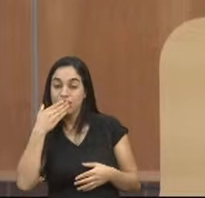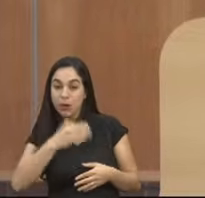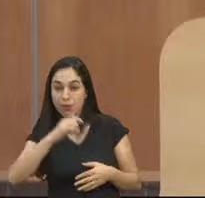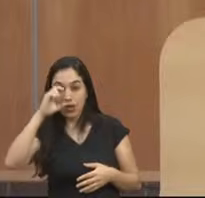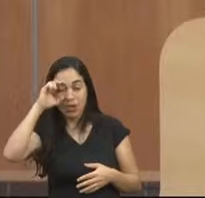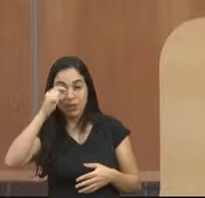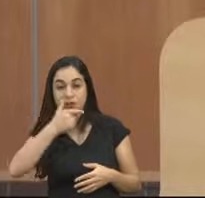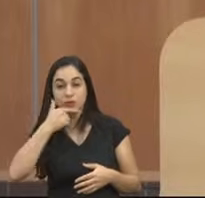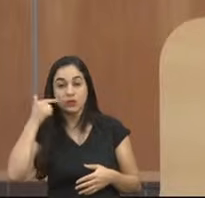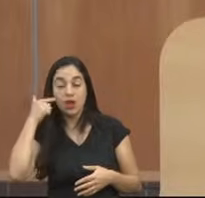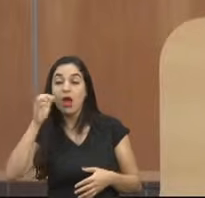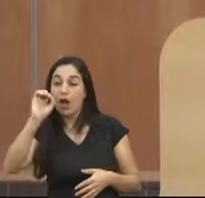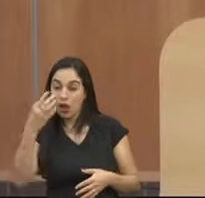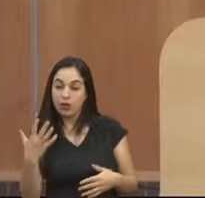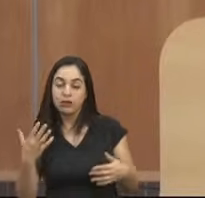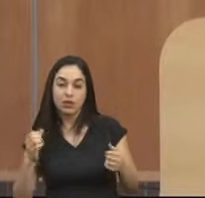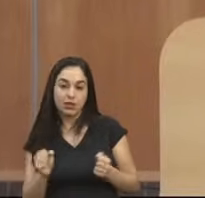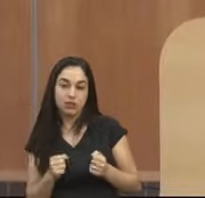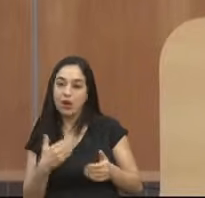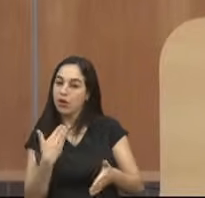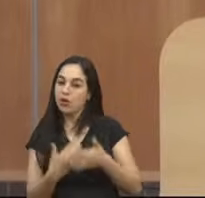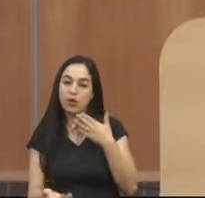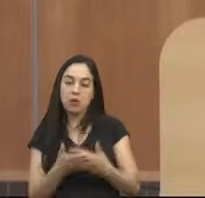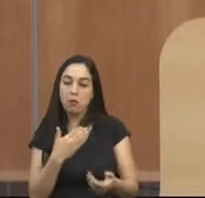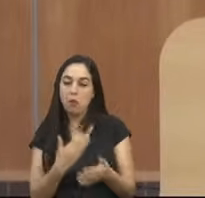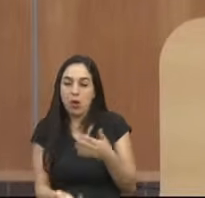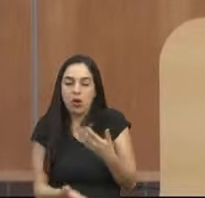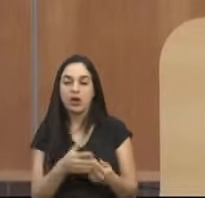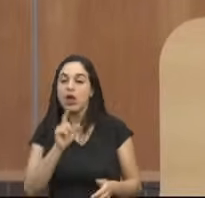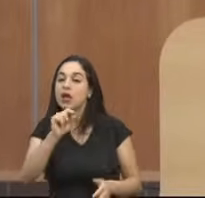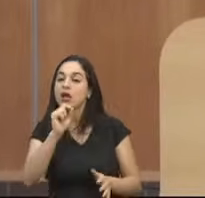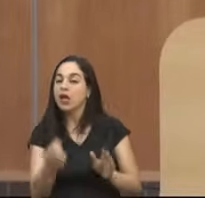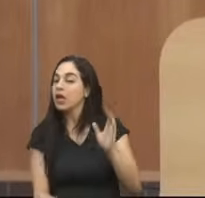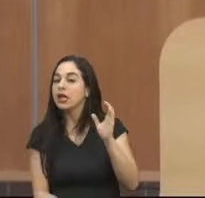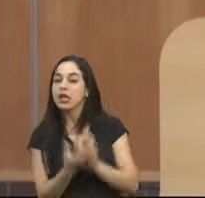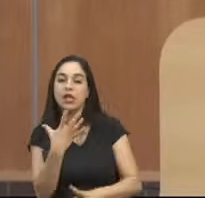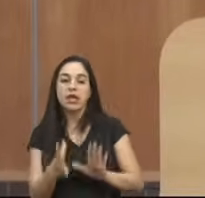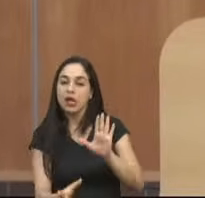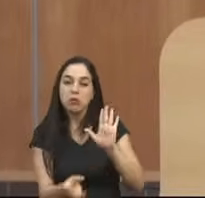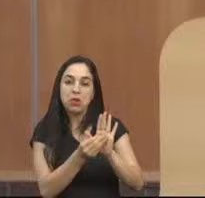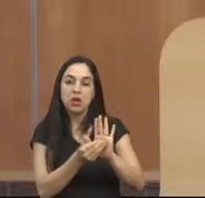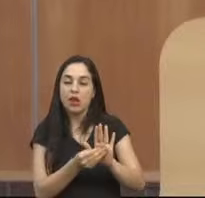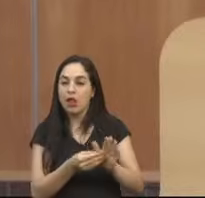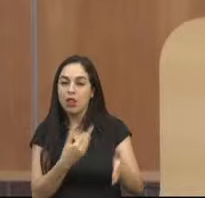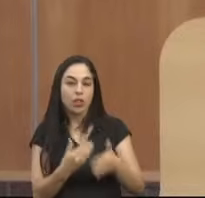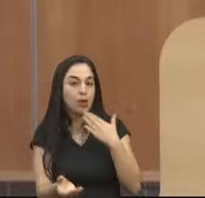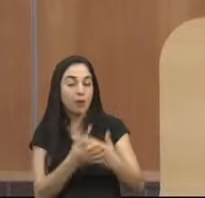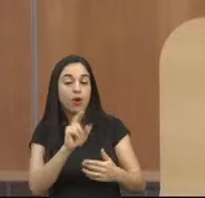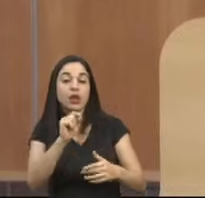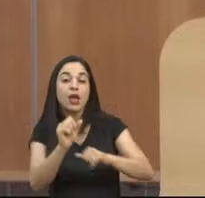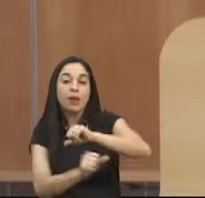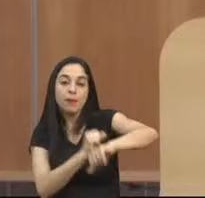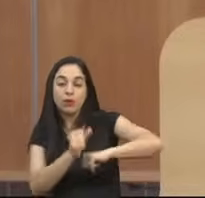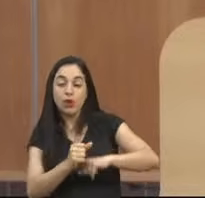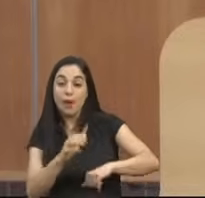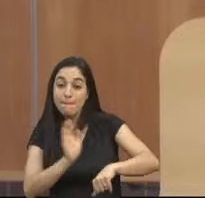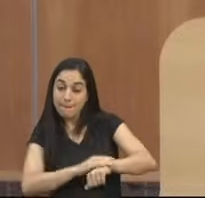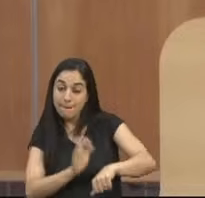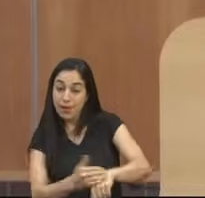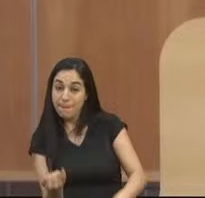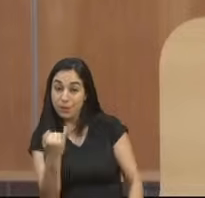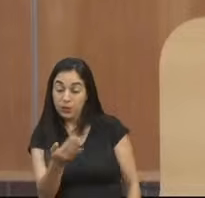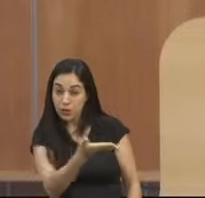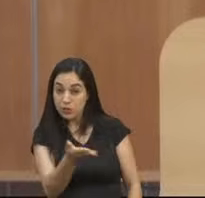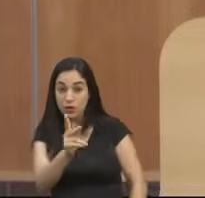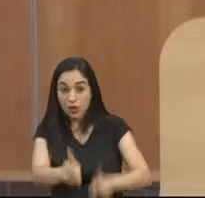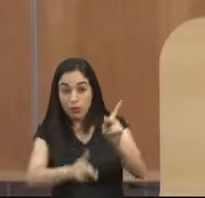Celso durante a campanha sejam realizadas. Não importa quem faz a emenda, não importa quem muda, o importante é que o povo receba o que